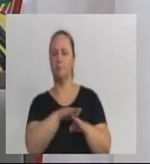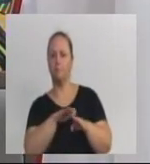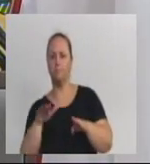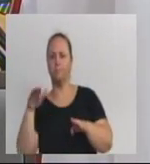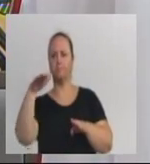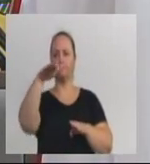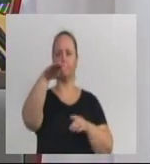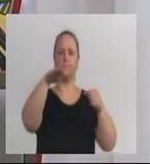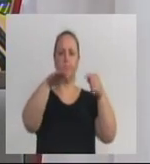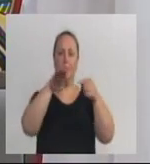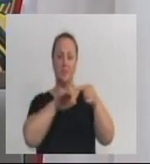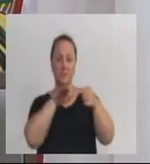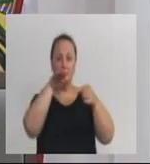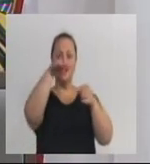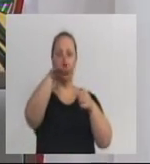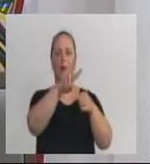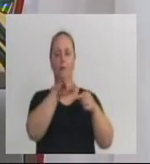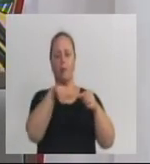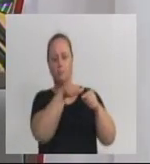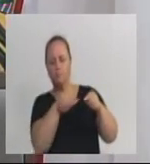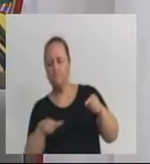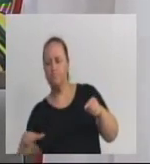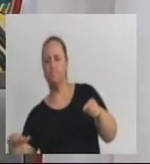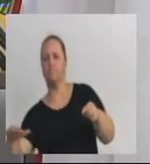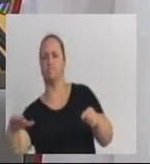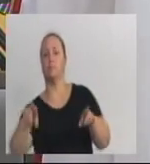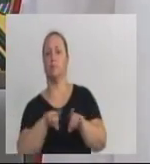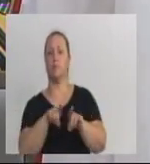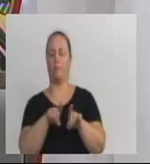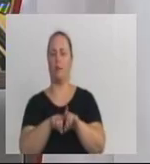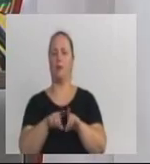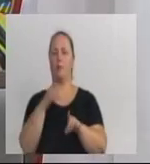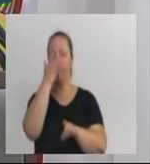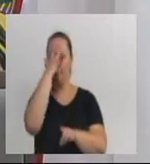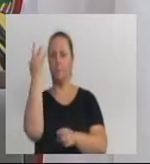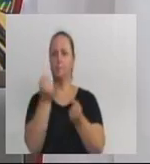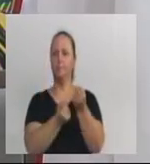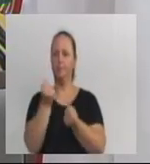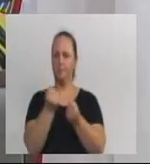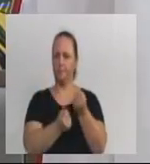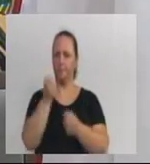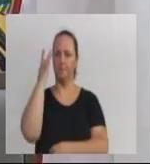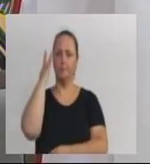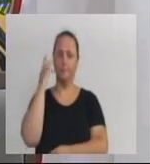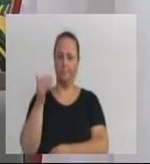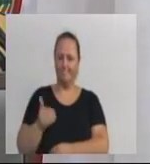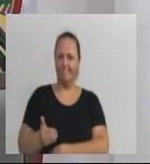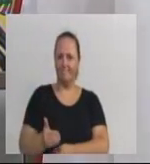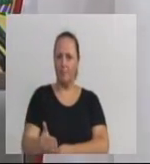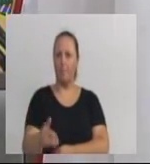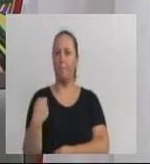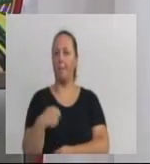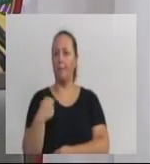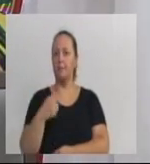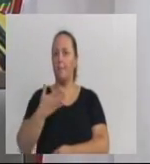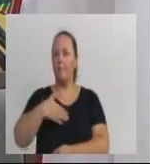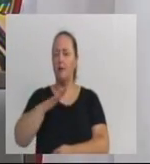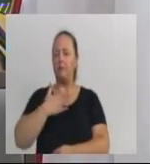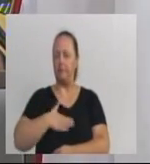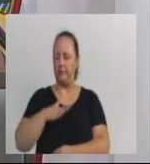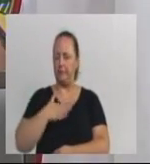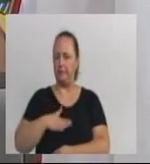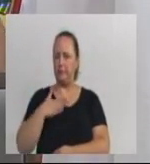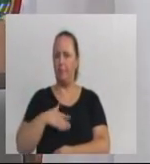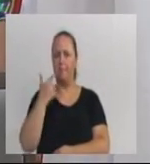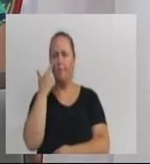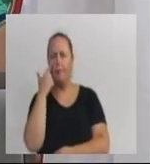Expressa, também vai ter seu desvio. Então, quem estiver transitando a partir de amanhã na Via Expressa vai ter que transitar um pouco mais de calma, já